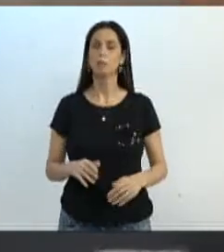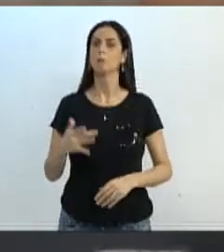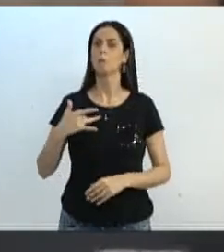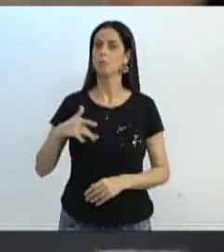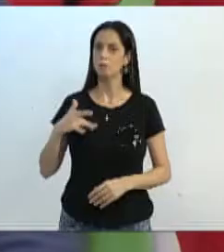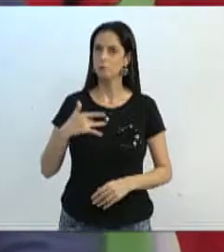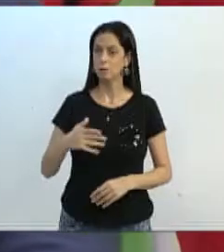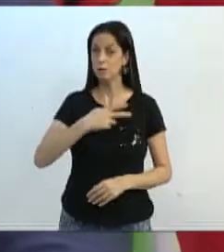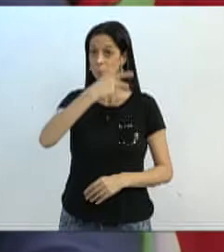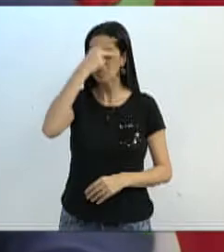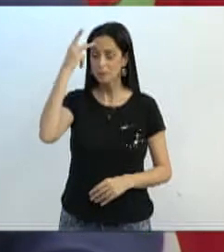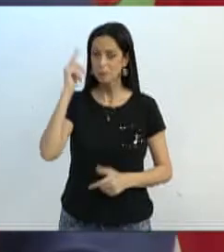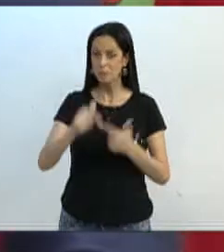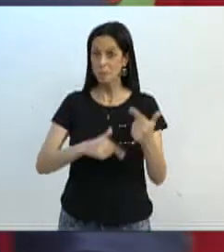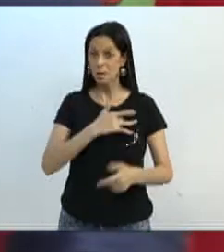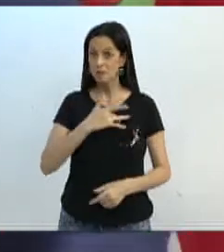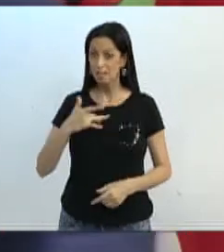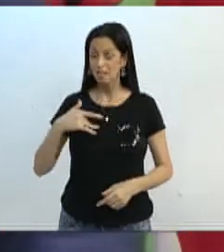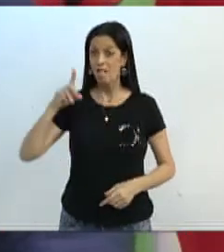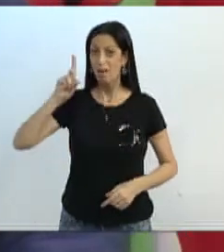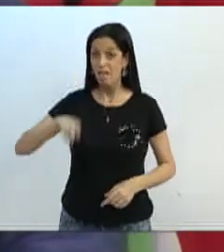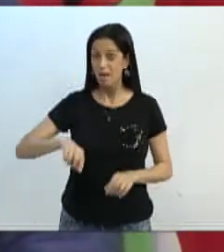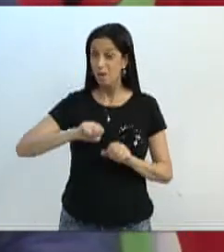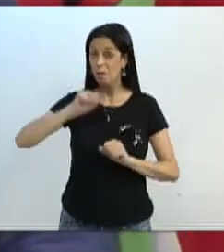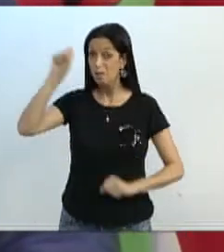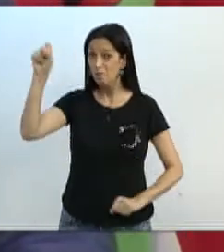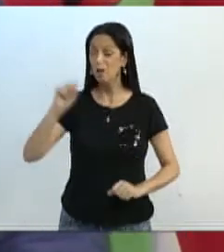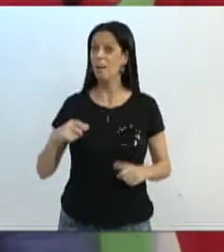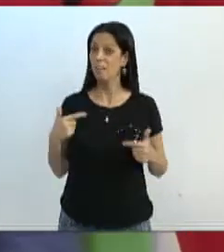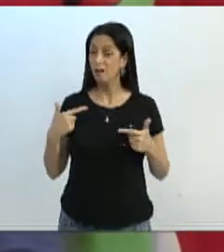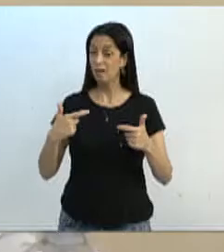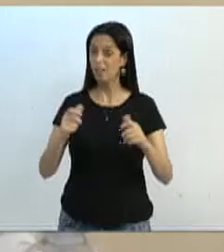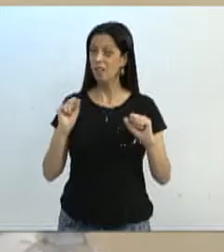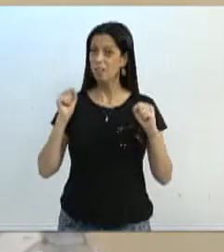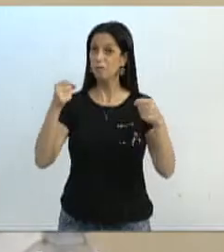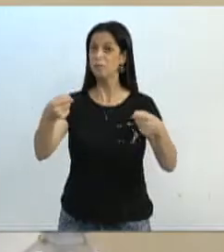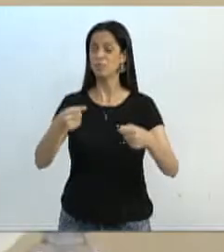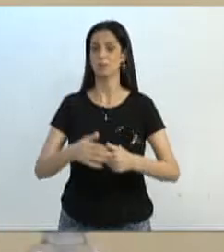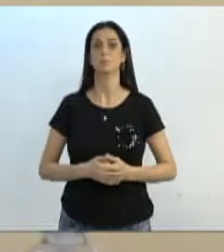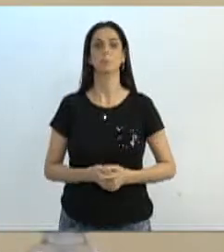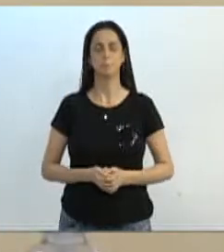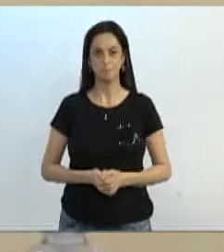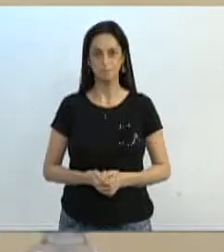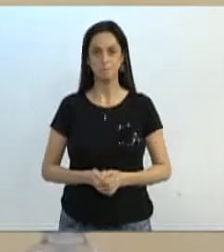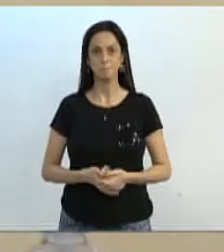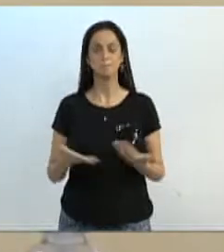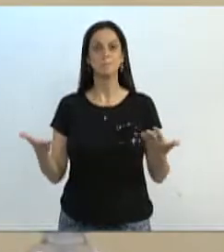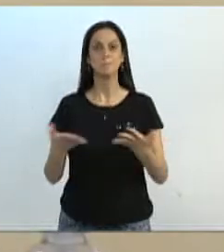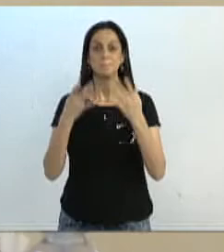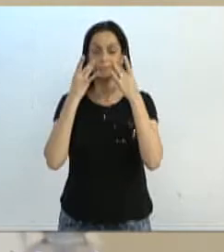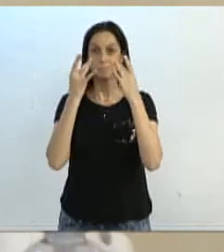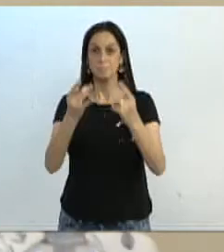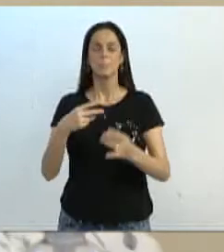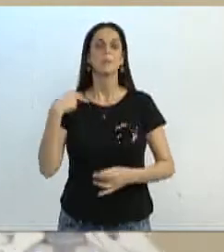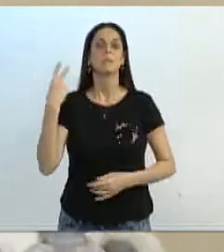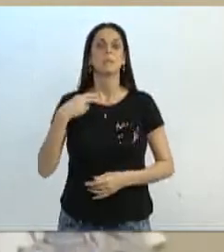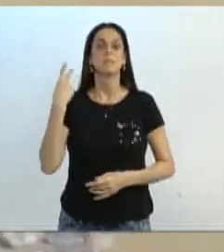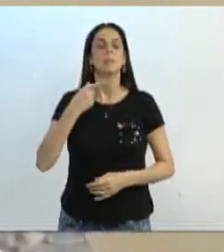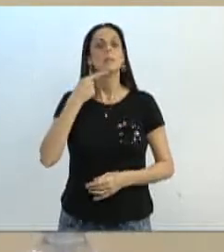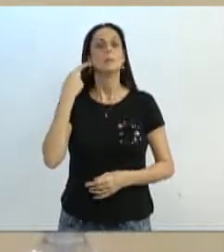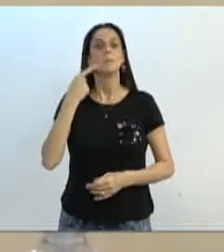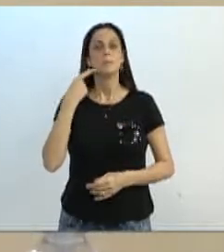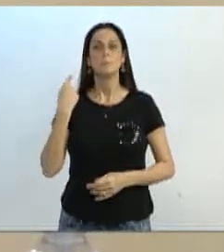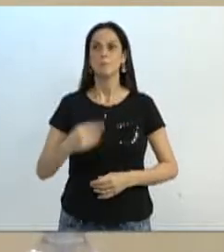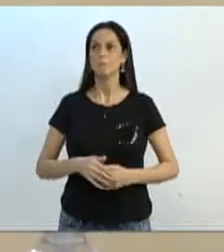pátria. Obrigado, vereador. Concedo a parte também ao líder do governo. Com autorização do orador, ou sim a parte, vereador Marcelo Lanzarin.